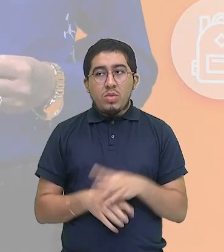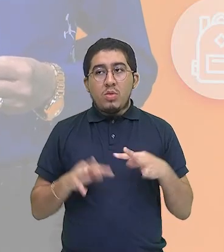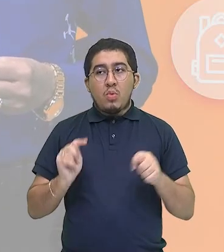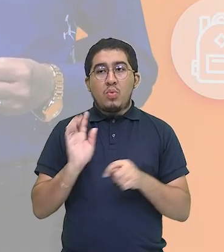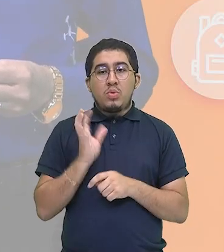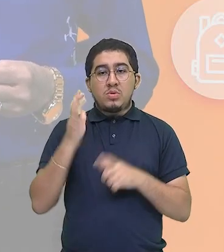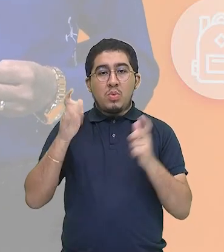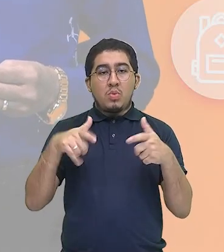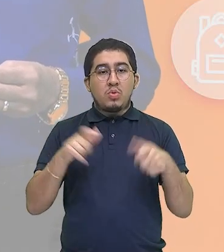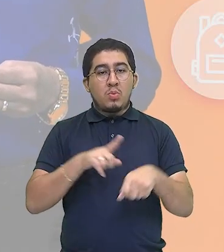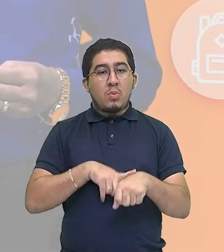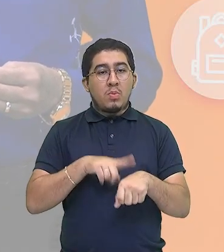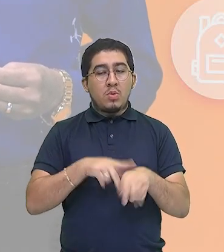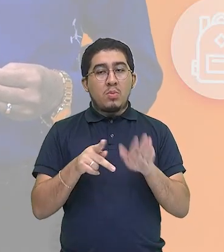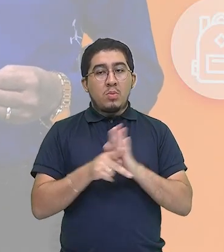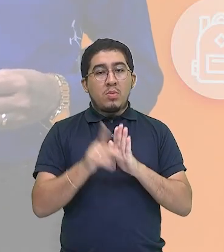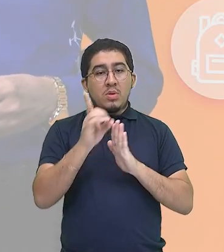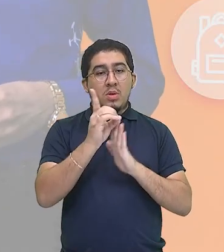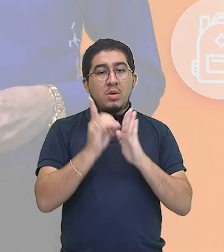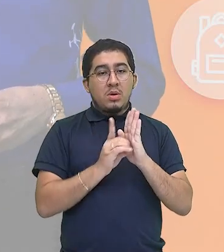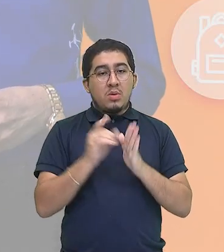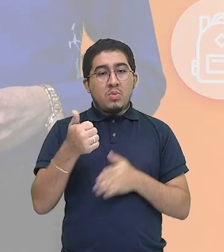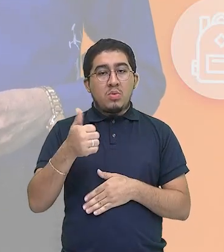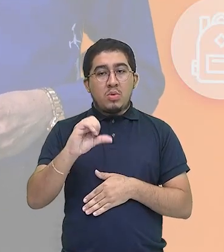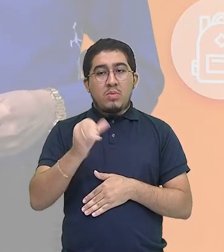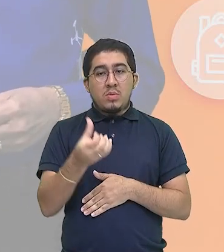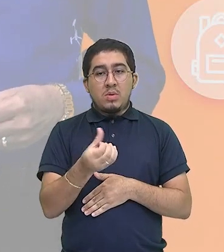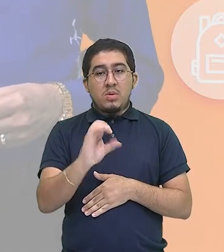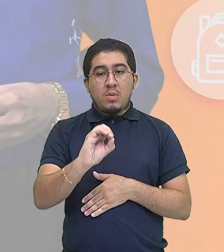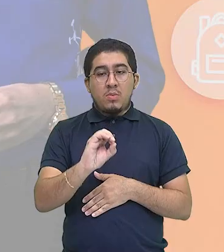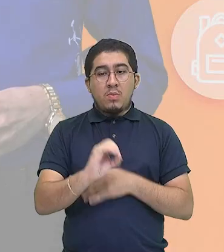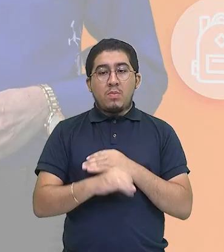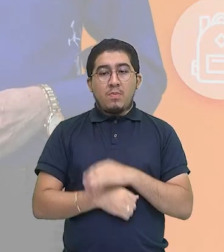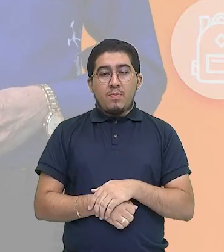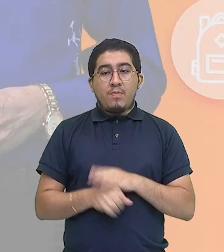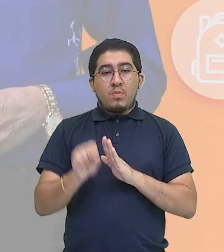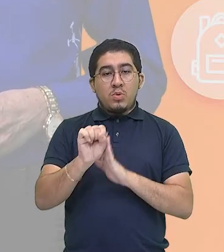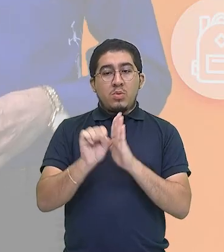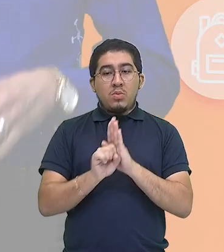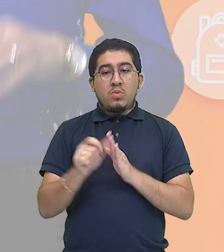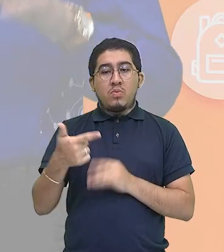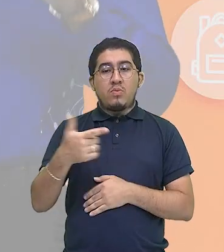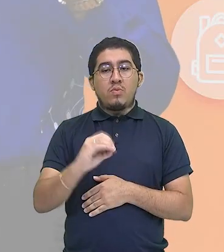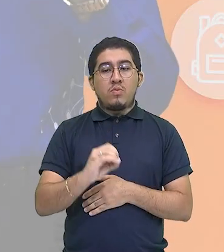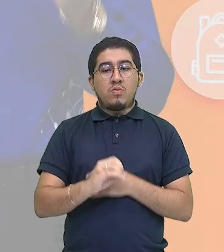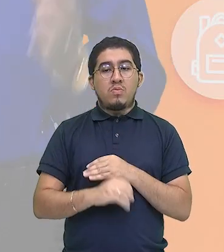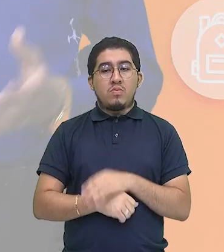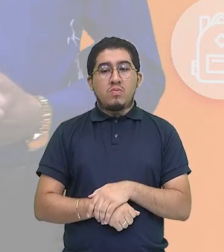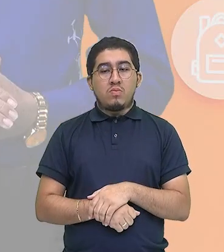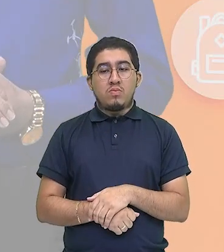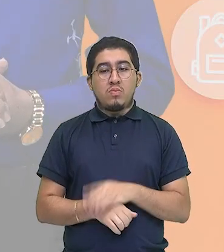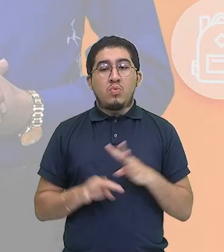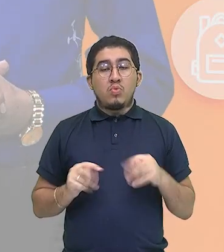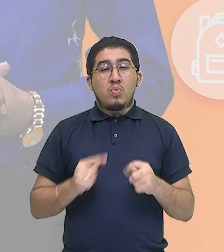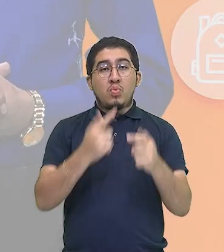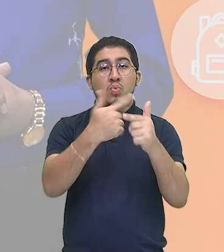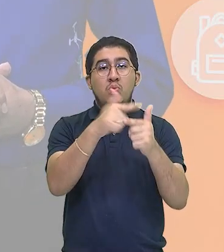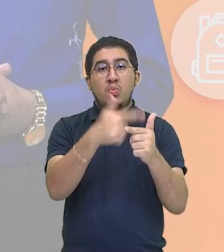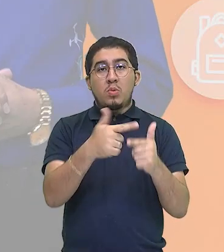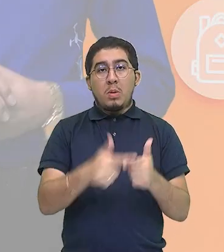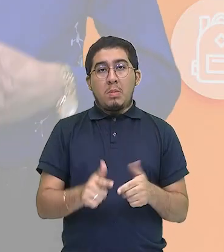a partir da década de 1960, no século XX. Todos esses problemas